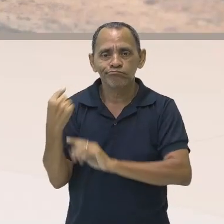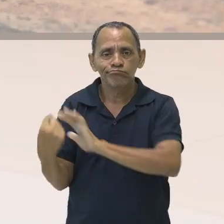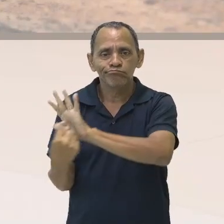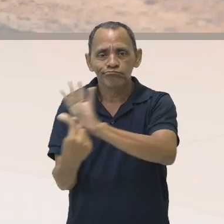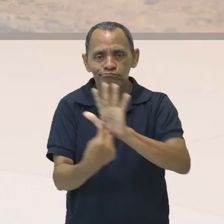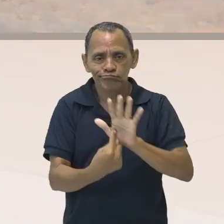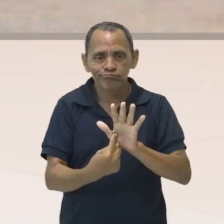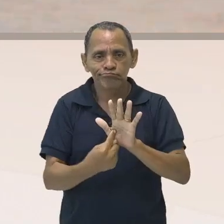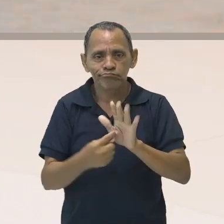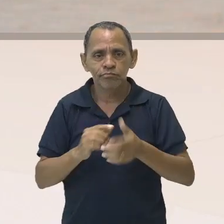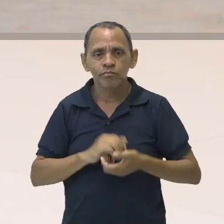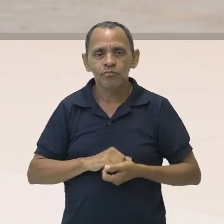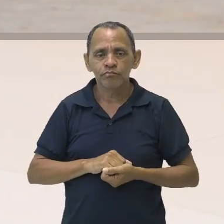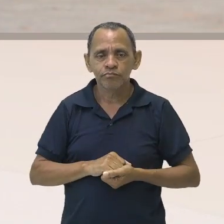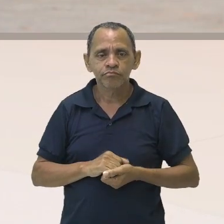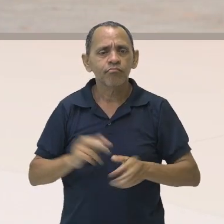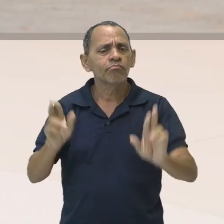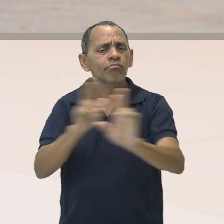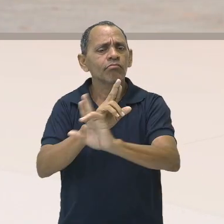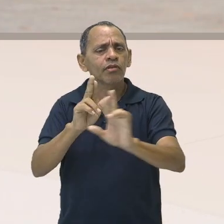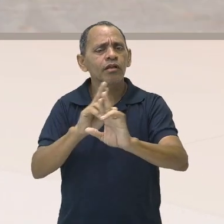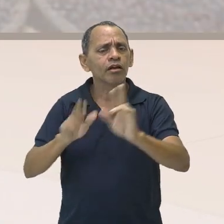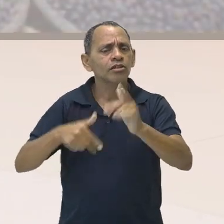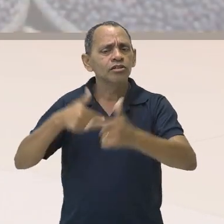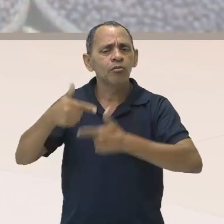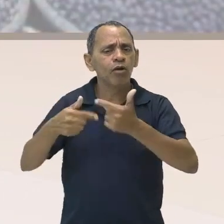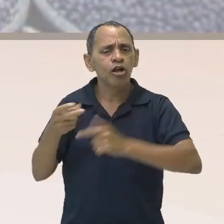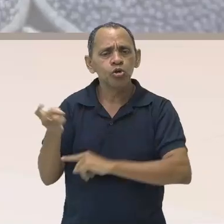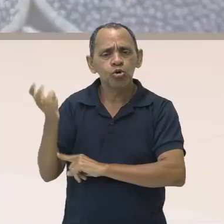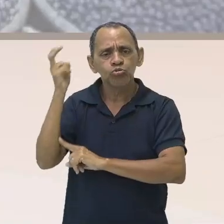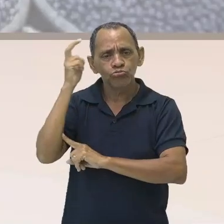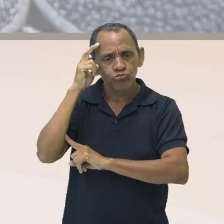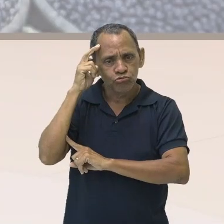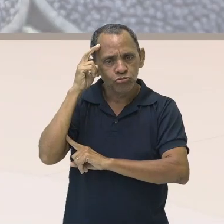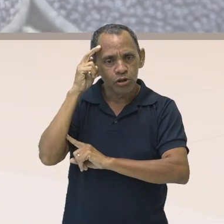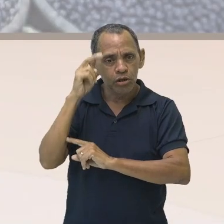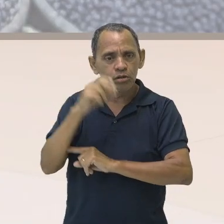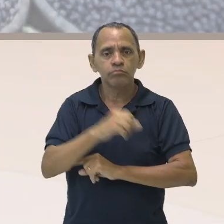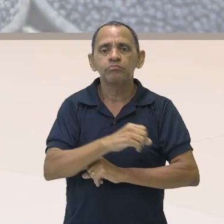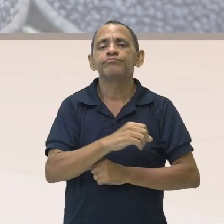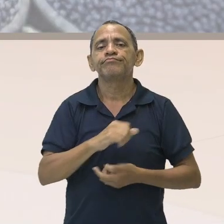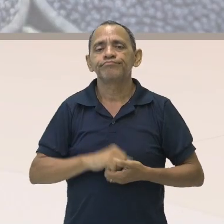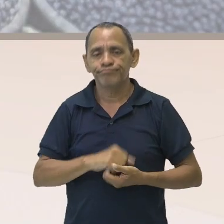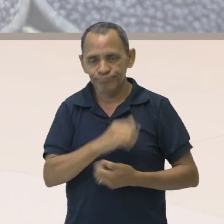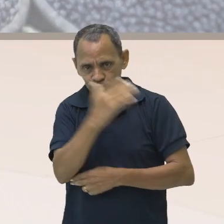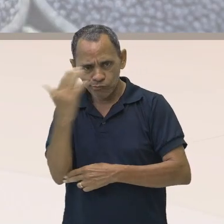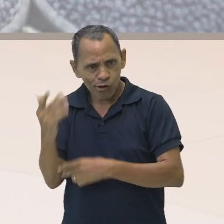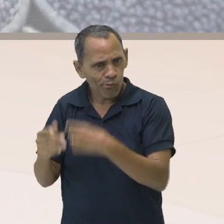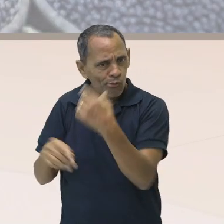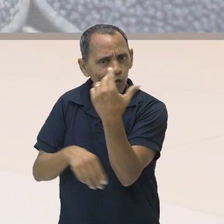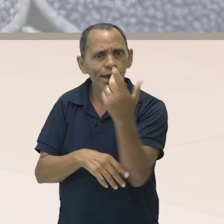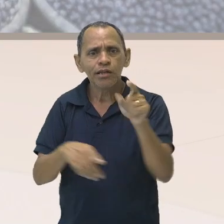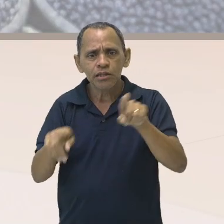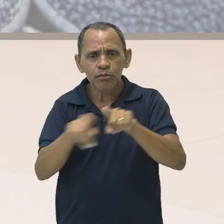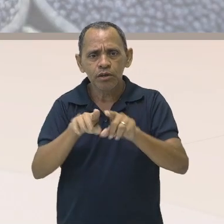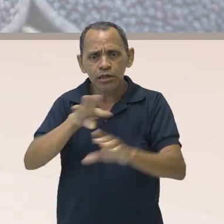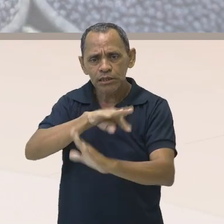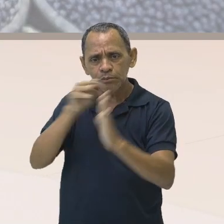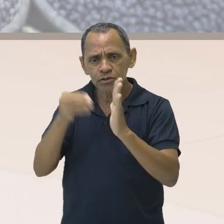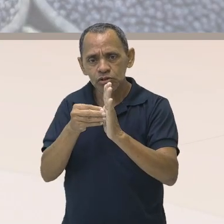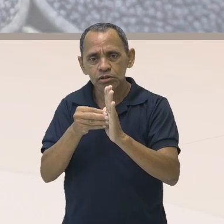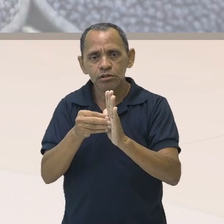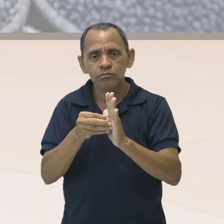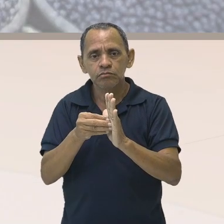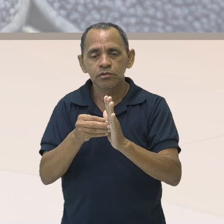a relação entre trabalho, cultura e meio ambiente na Amazônia? Ao longo dessa aula, a gente vai tentar